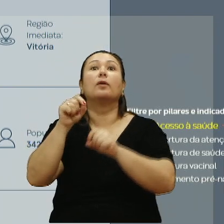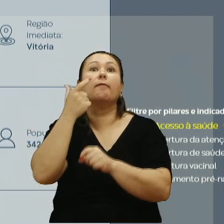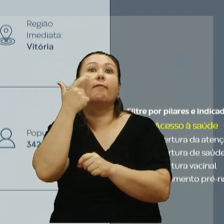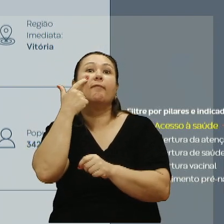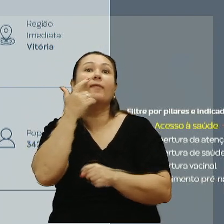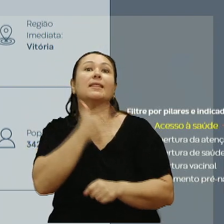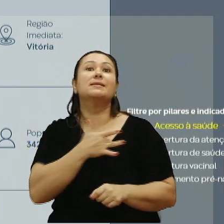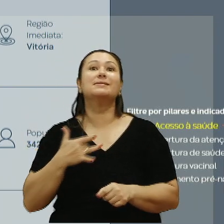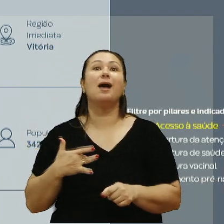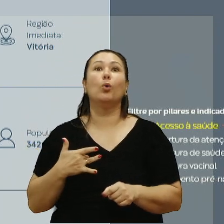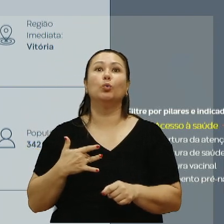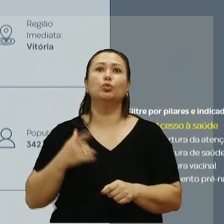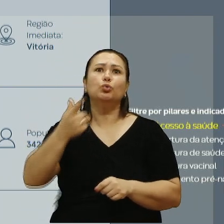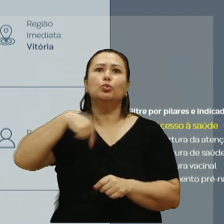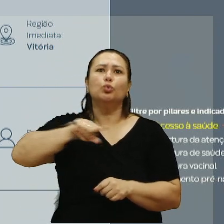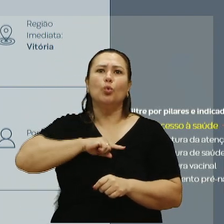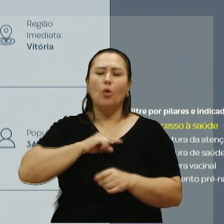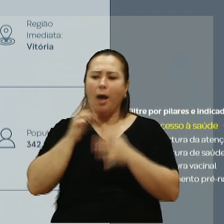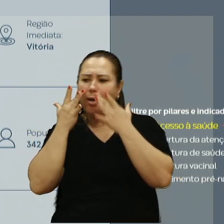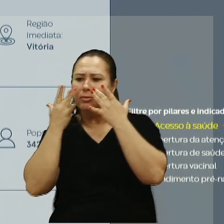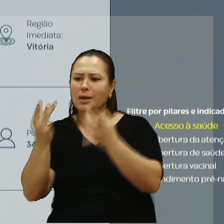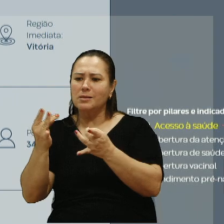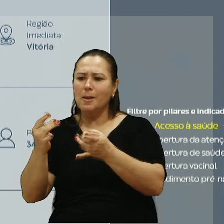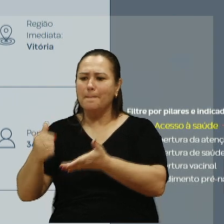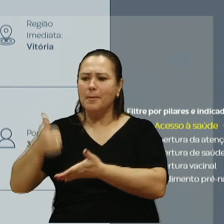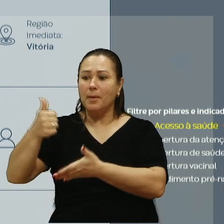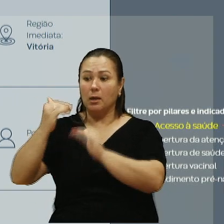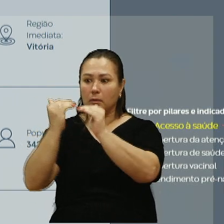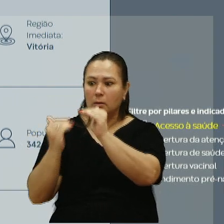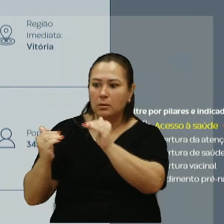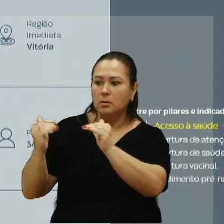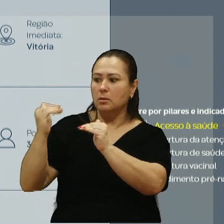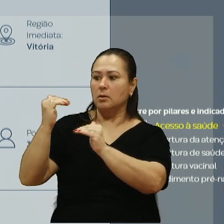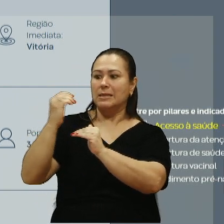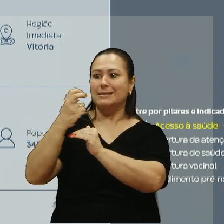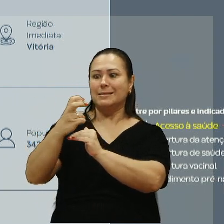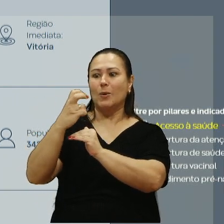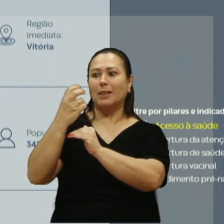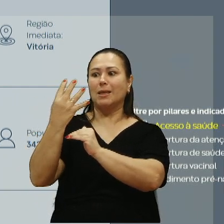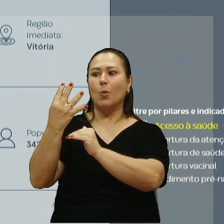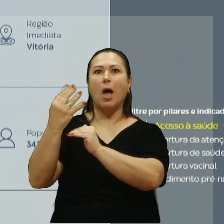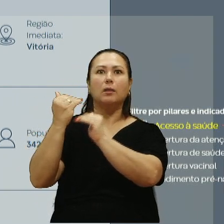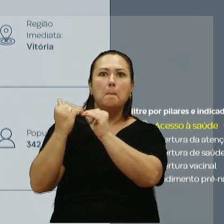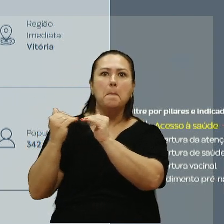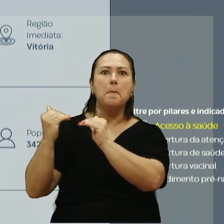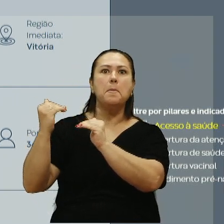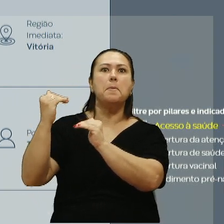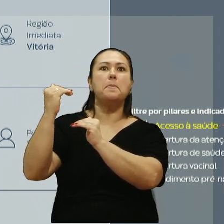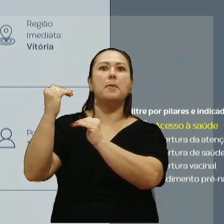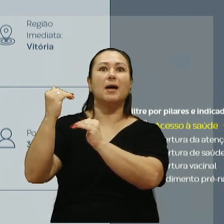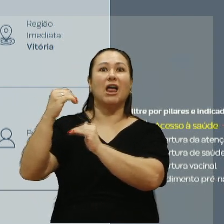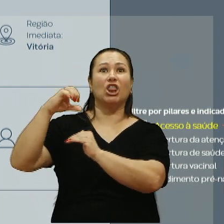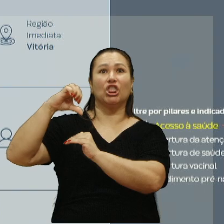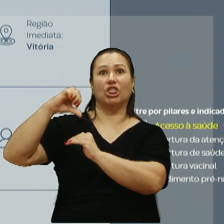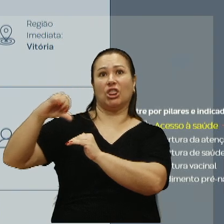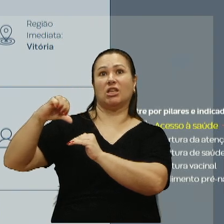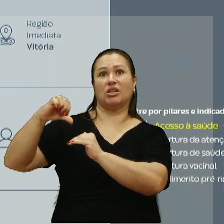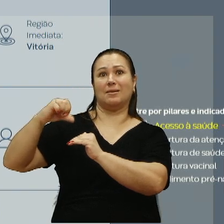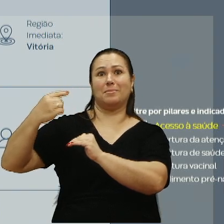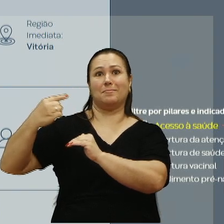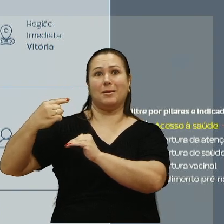ó. Cobertura de atenção primária. Subiu 54 posições, está na 93ª posição no